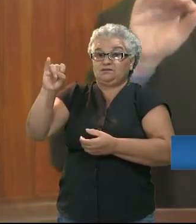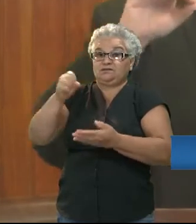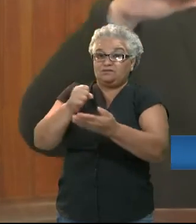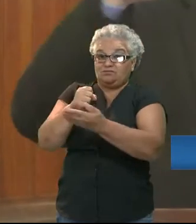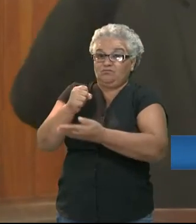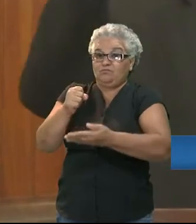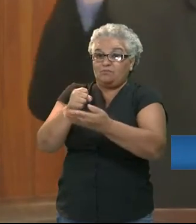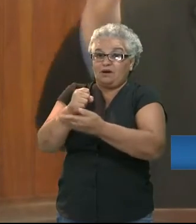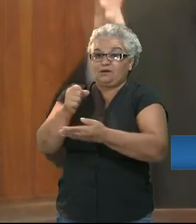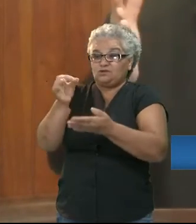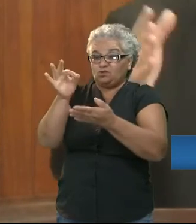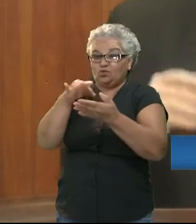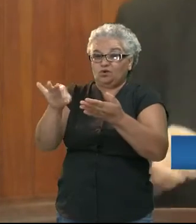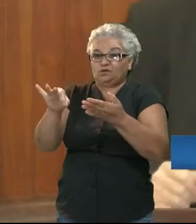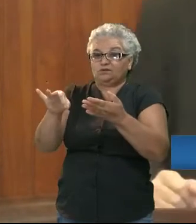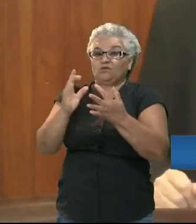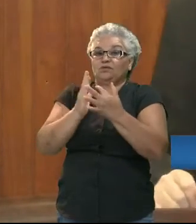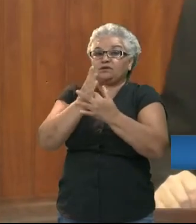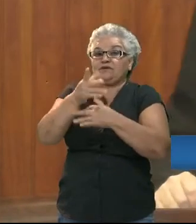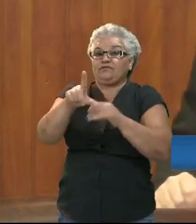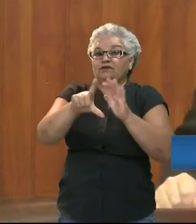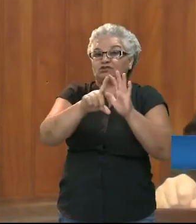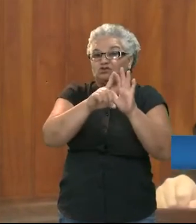correção por decreto.